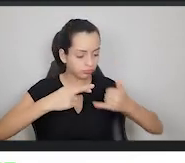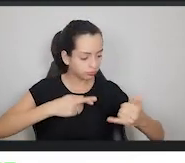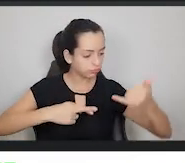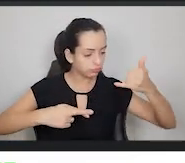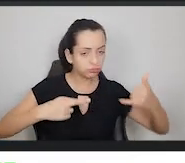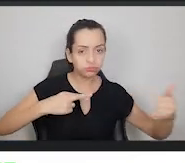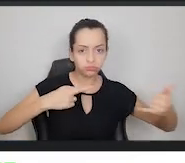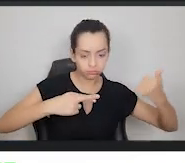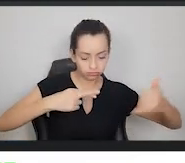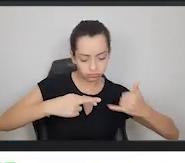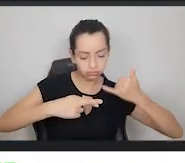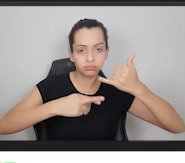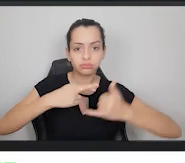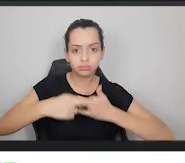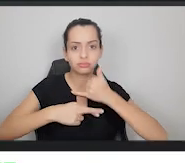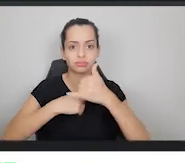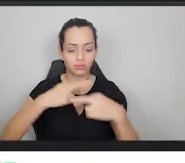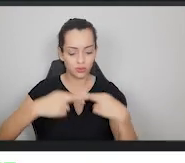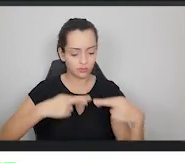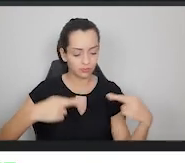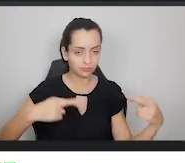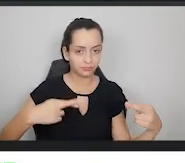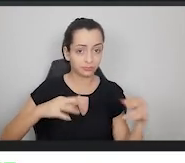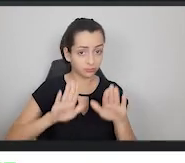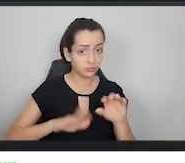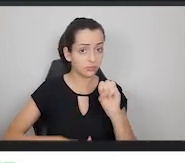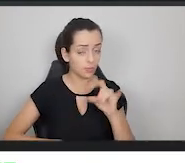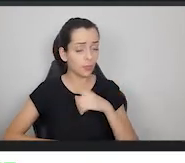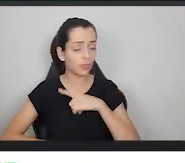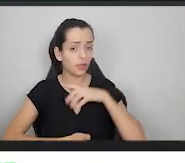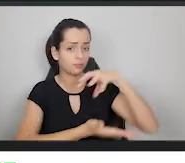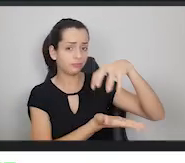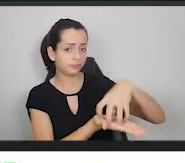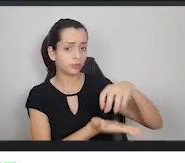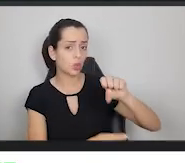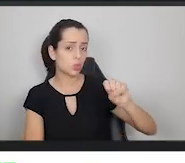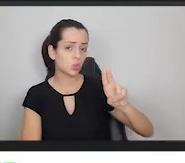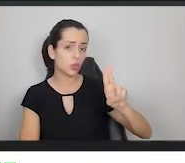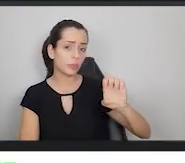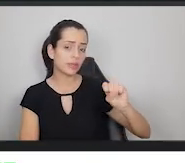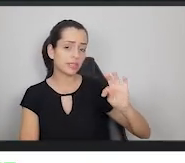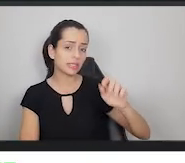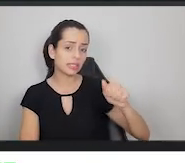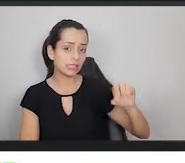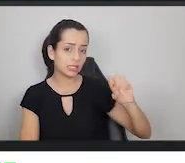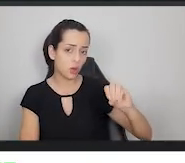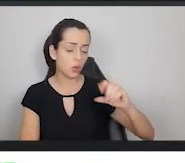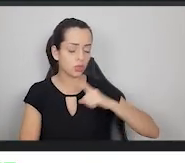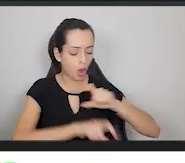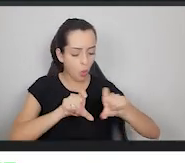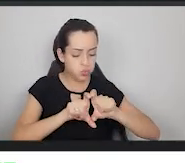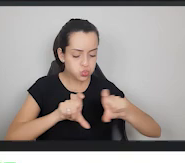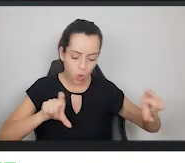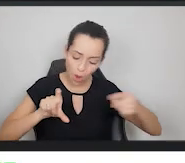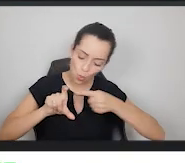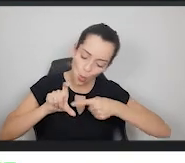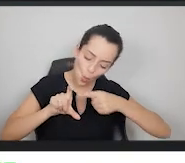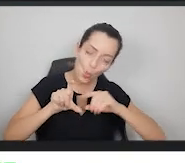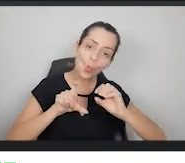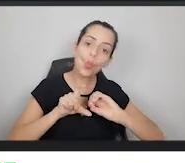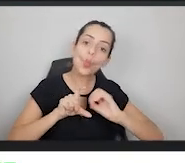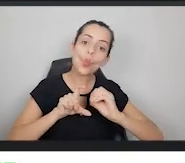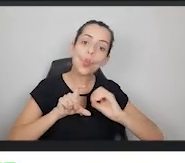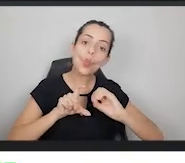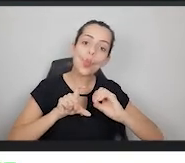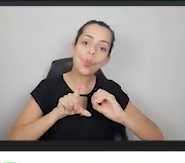transversal também, acomodação de condutores. Mas é basicamente isso. Lembrando que existe o efeito pelicular